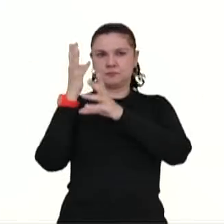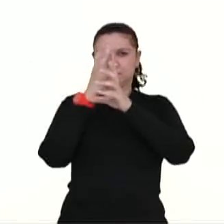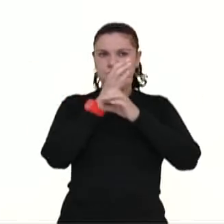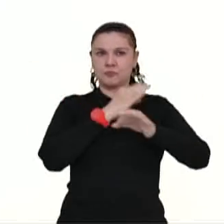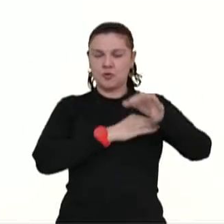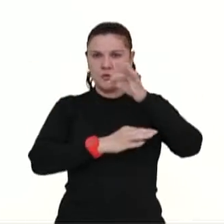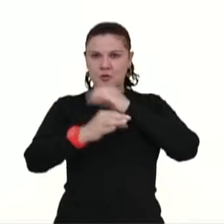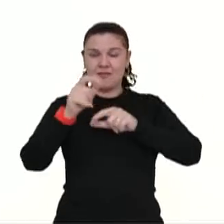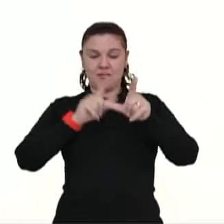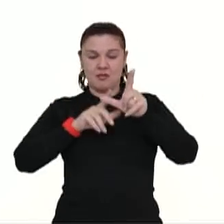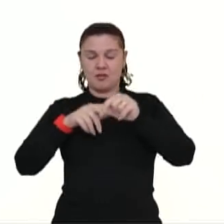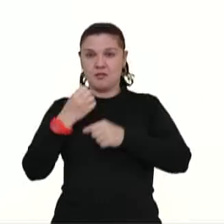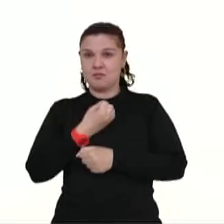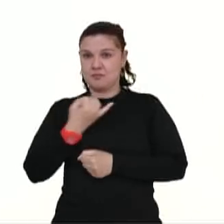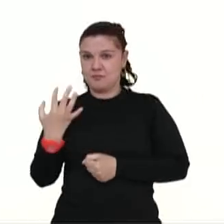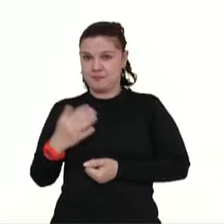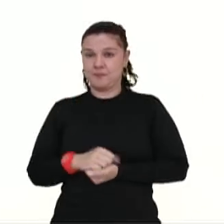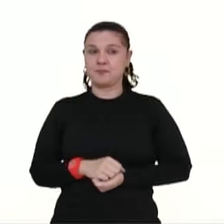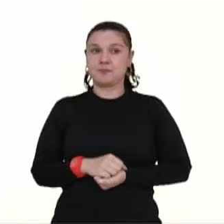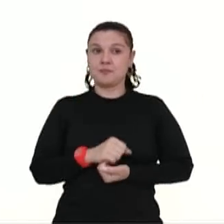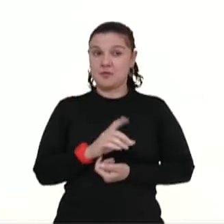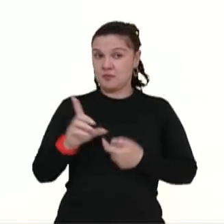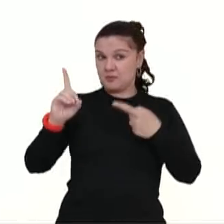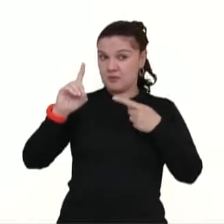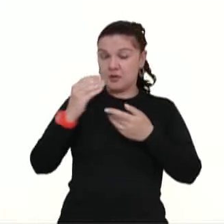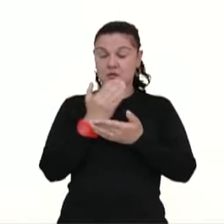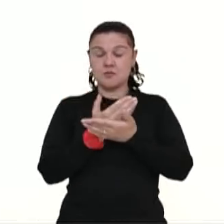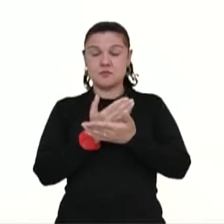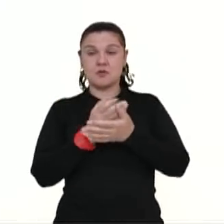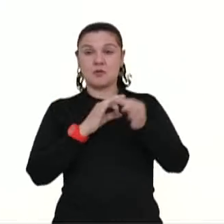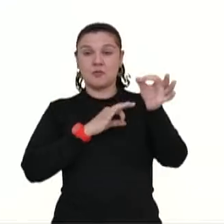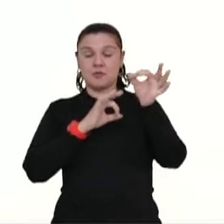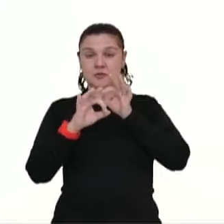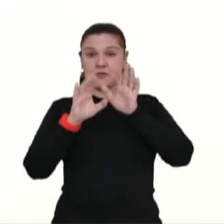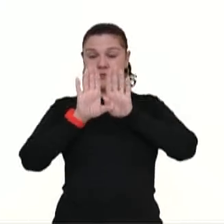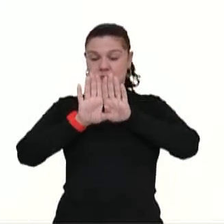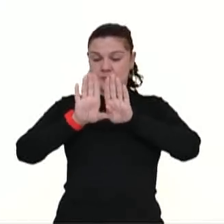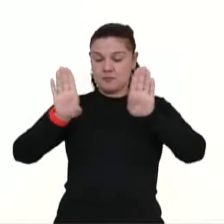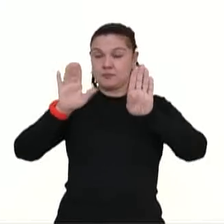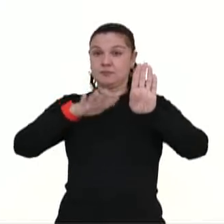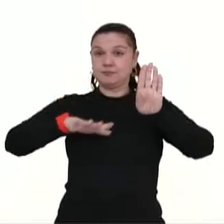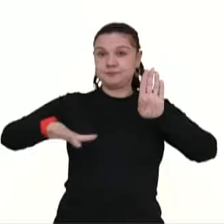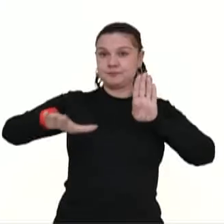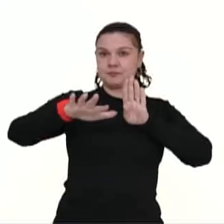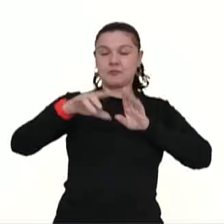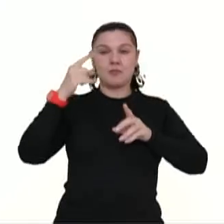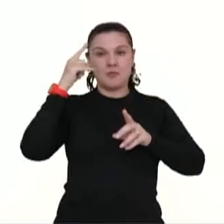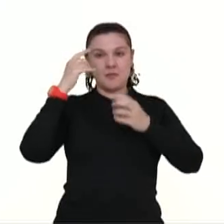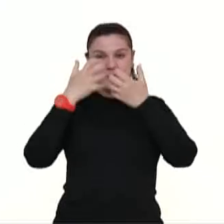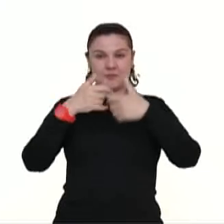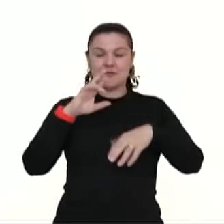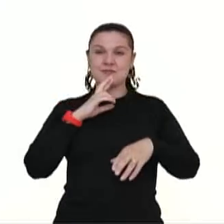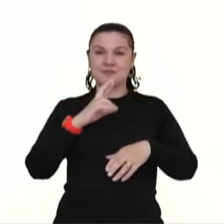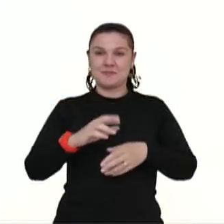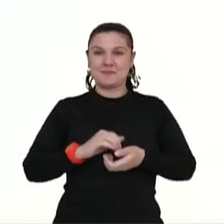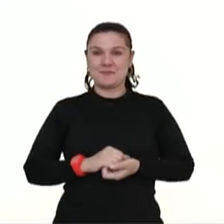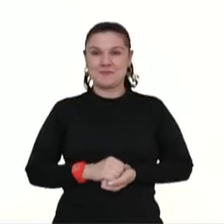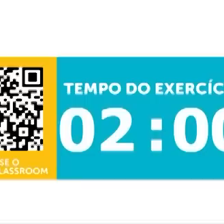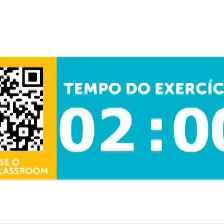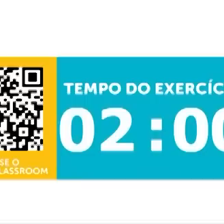cálculos envolvendo letras e números. E letra D, estudar as formas no plano e no espaço. Pense um pouquinho e eu já volto com a resposta.